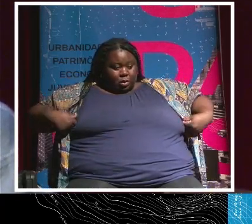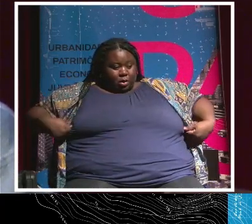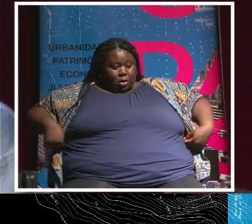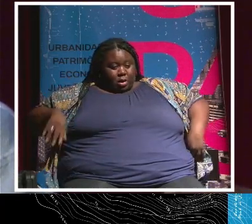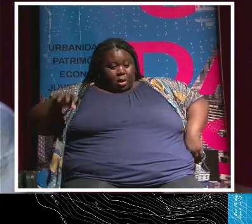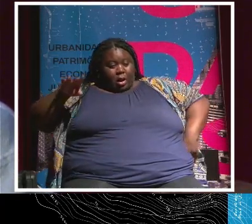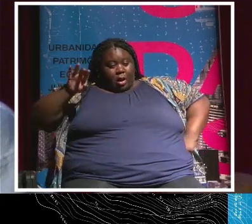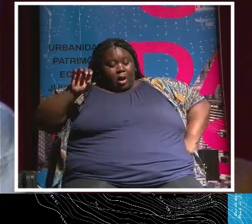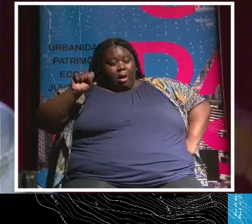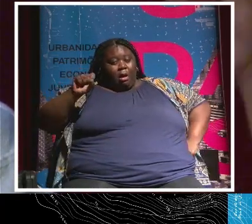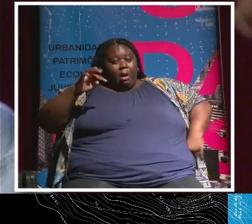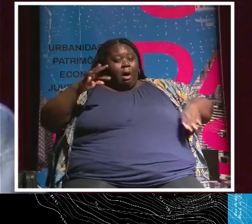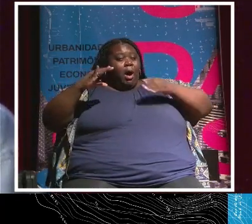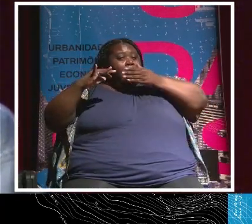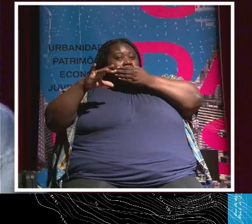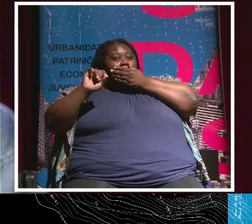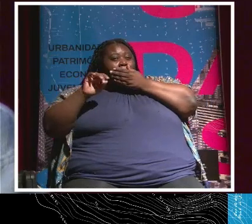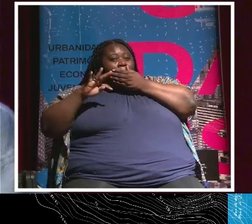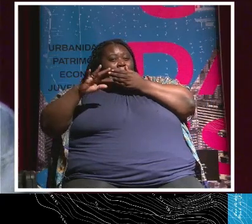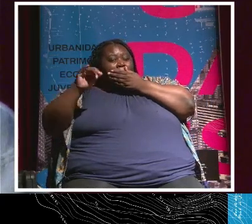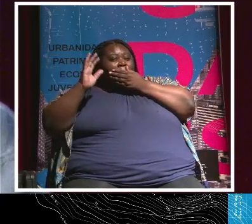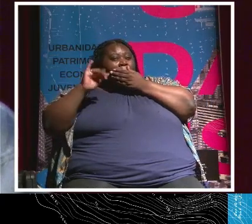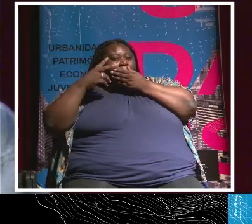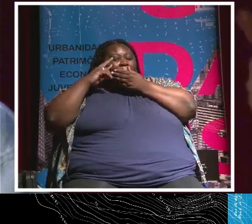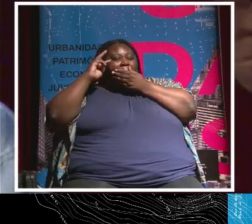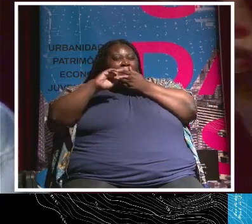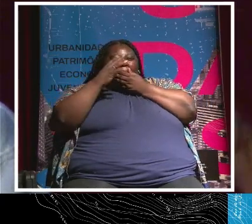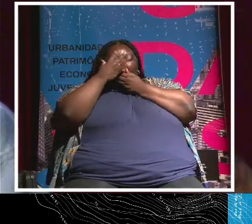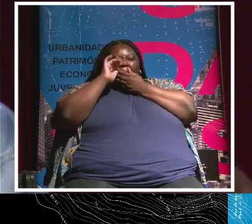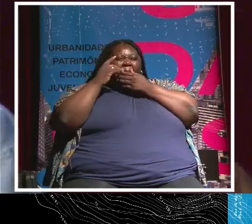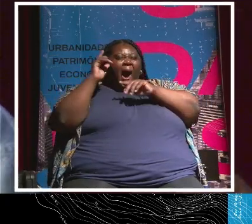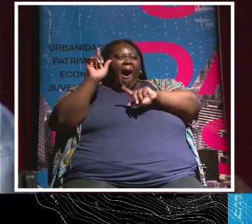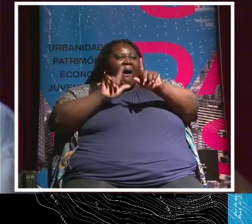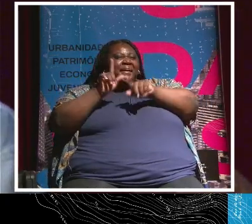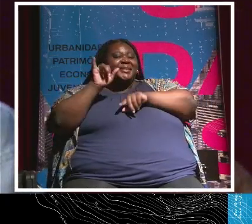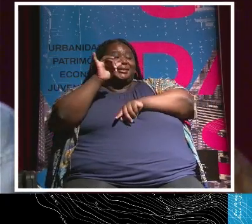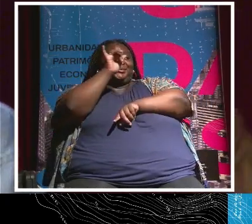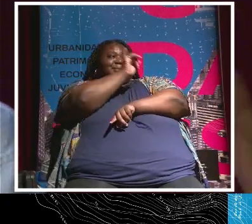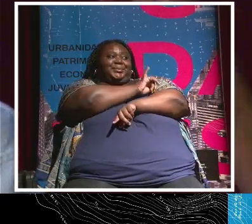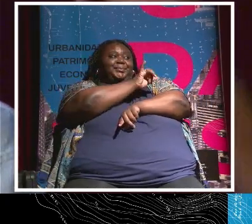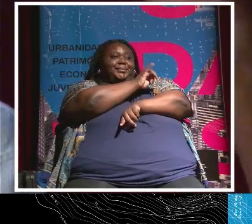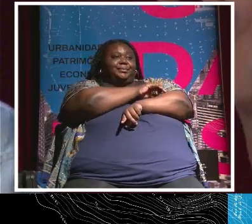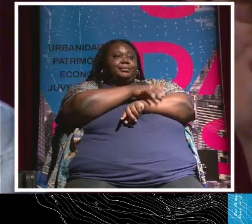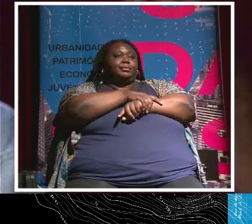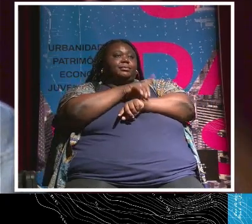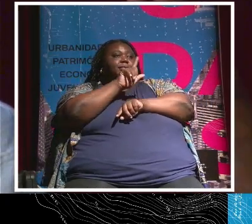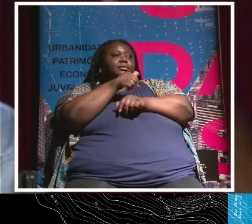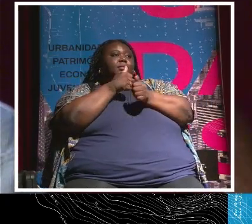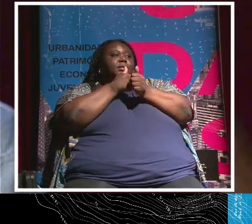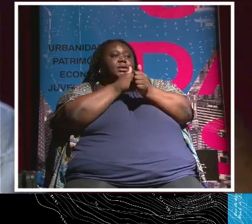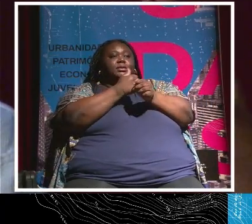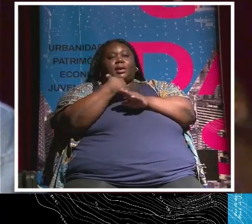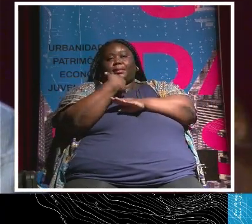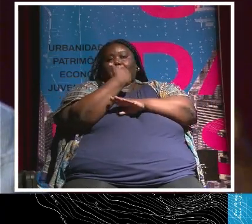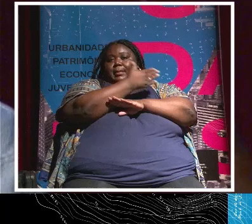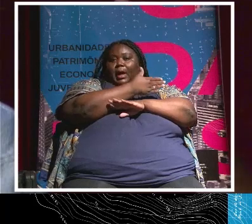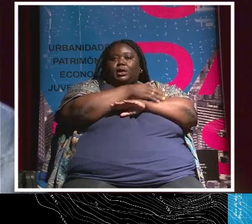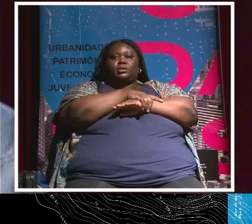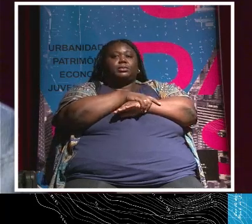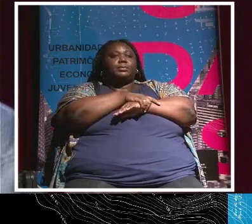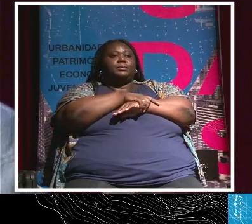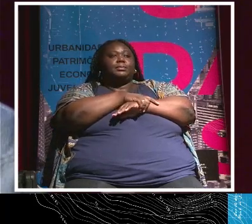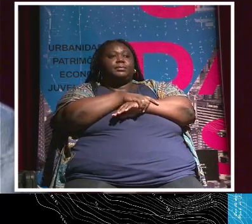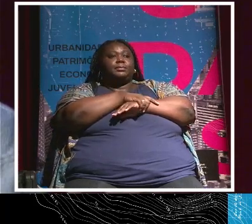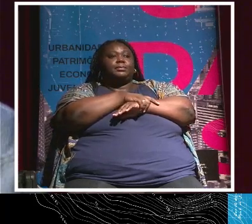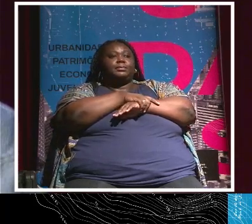do Rio de Janeiro. Todo mundo já viu o carnaval na televisão, se não foi no Rio, é do ladinho ali do Sambódromo, Praça